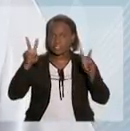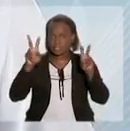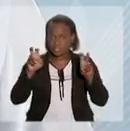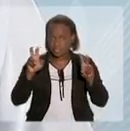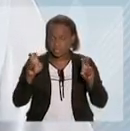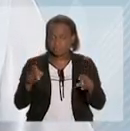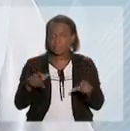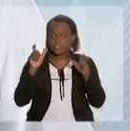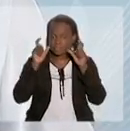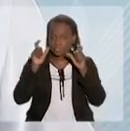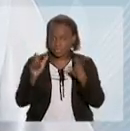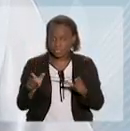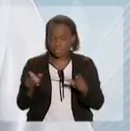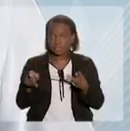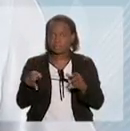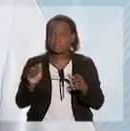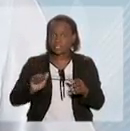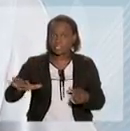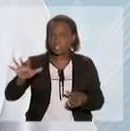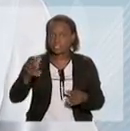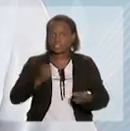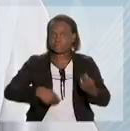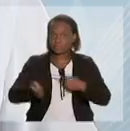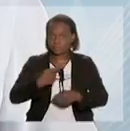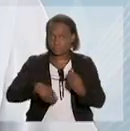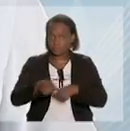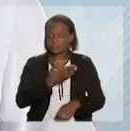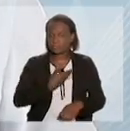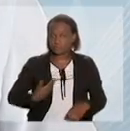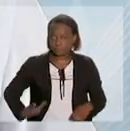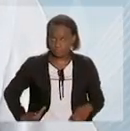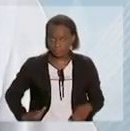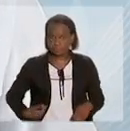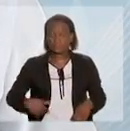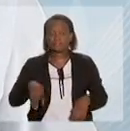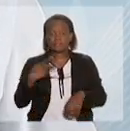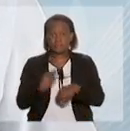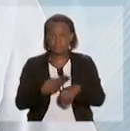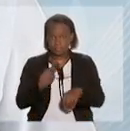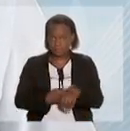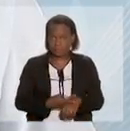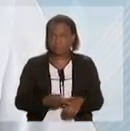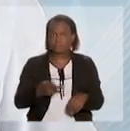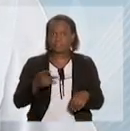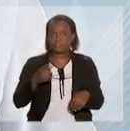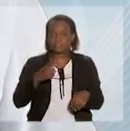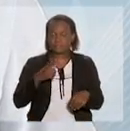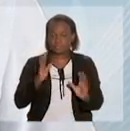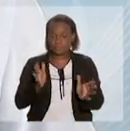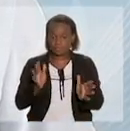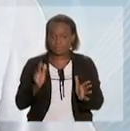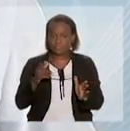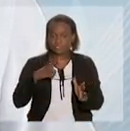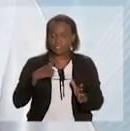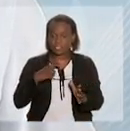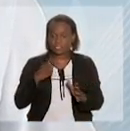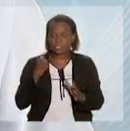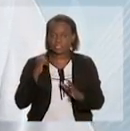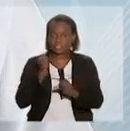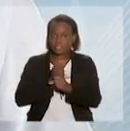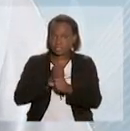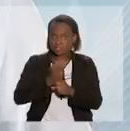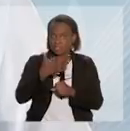alguma temática de interesse na área da administração pública. Esse prêmio já estamos na